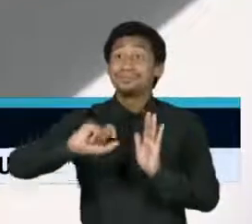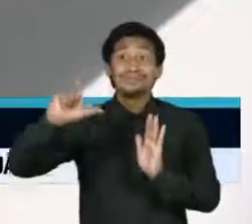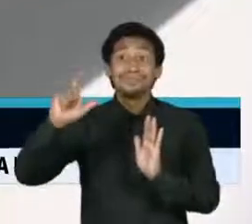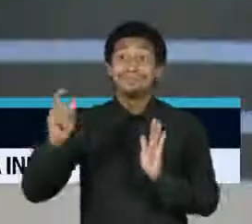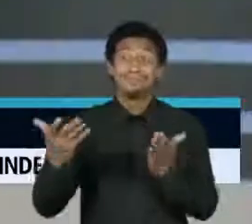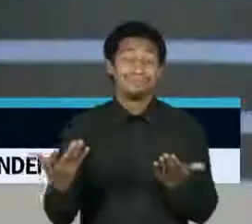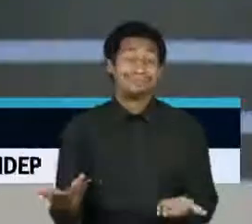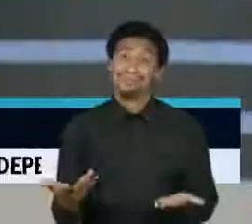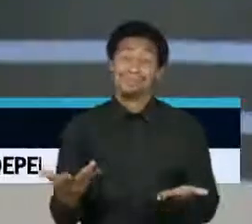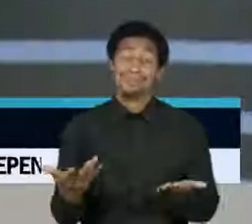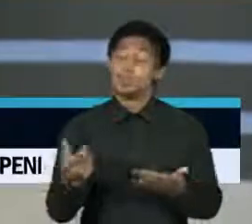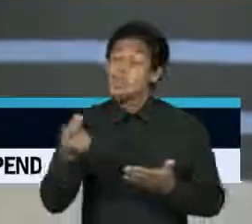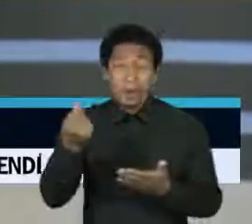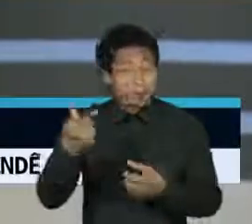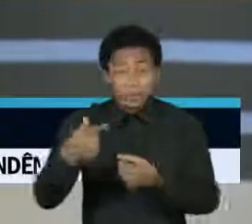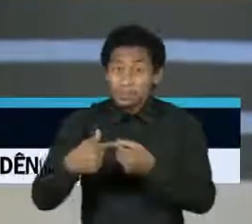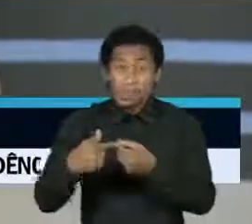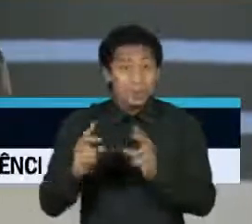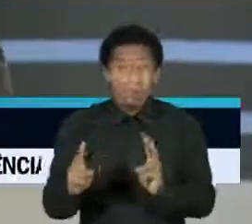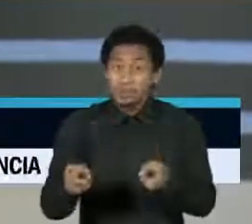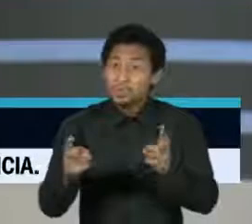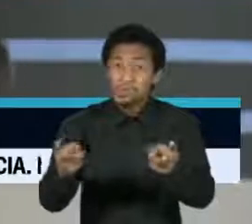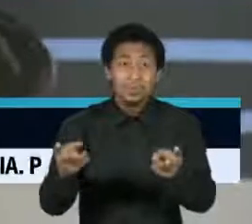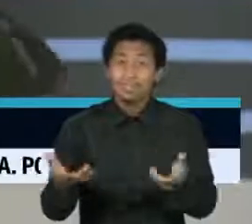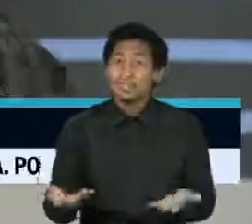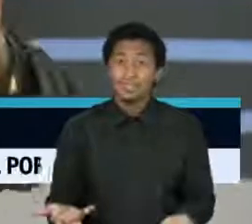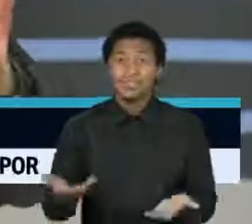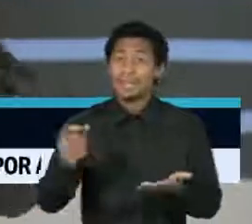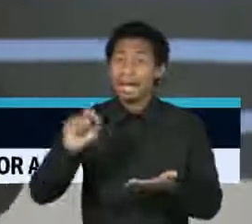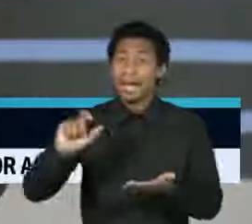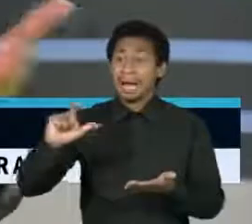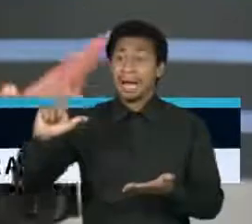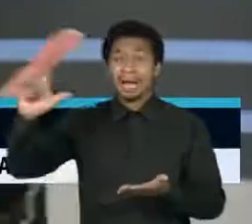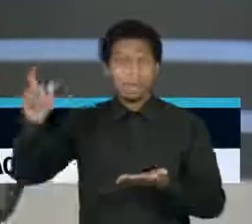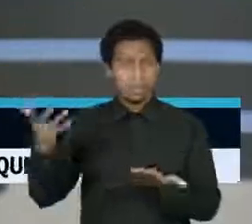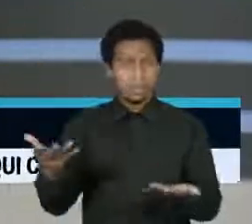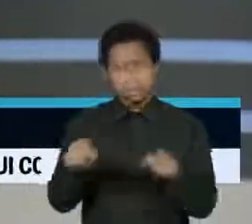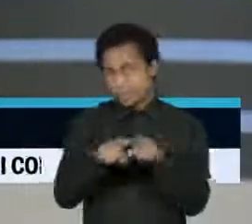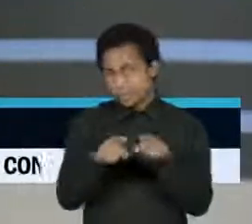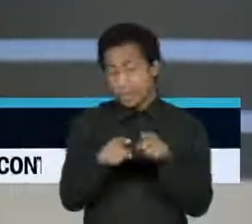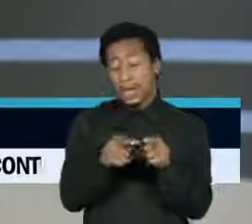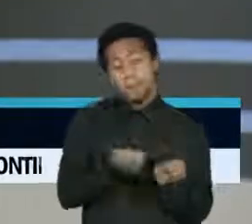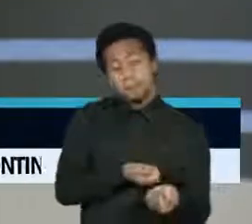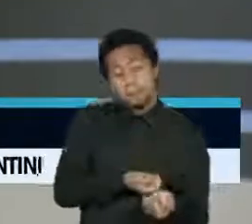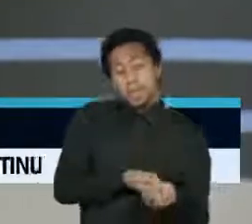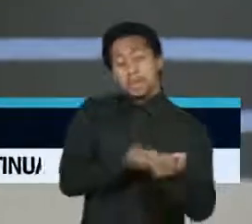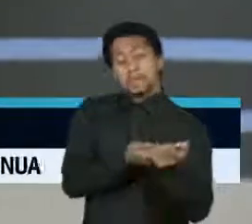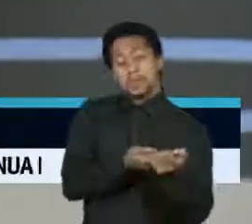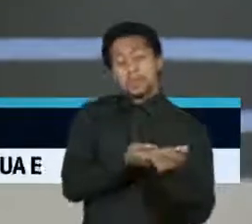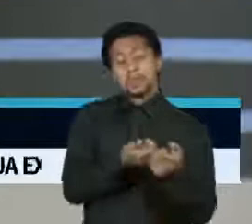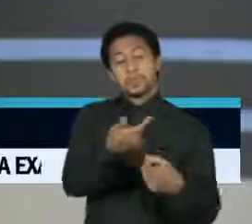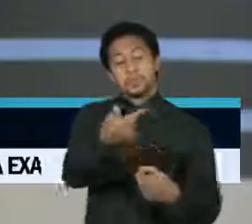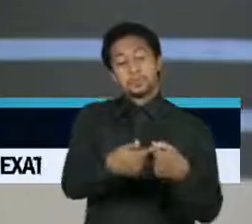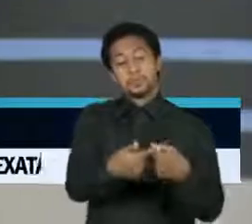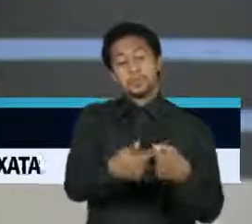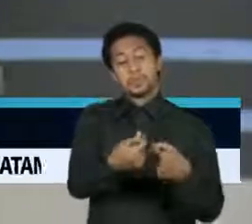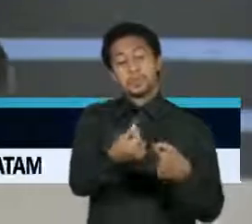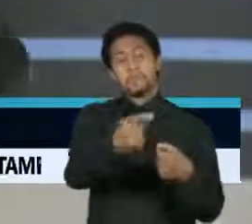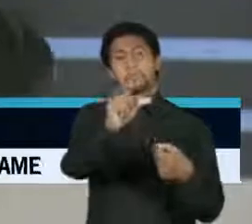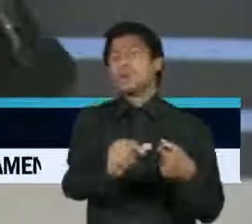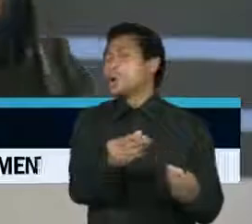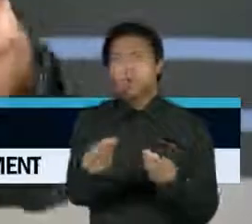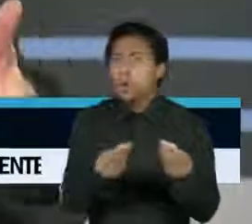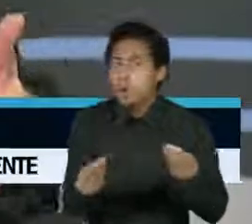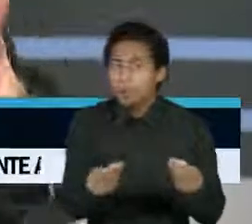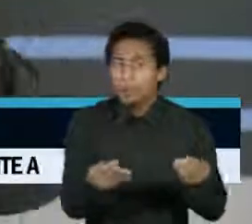subir Inclusive essa história de da gasolina mais barata eu fiquei Nintendo das vezes é uma bomba para taxista uma bomba para quem